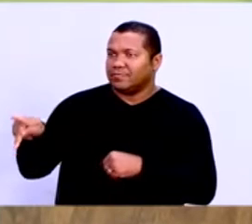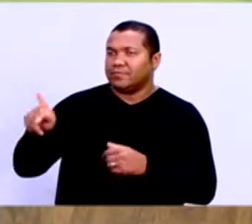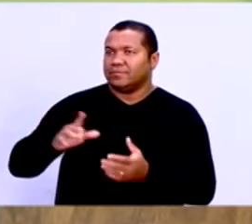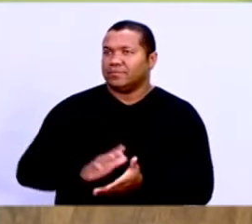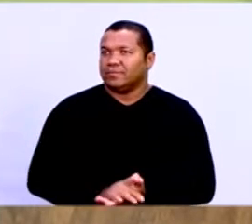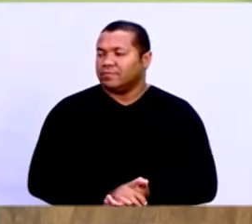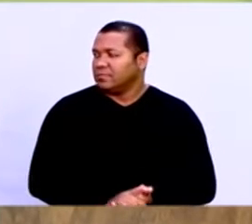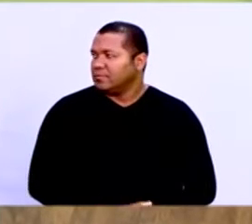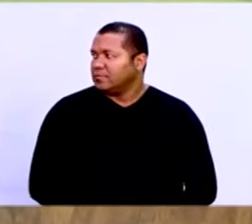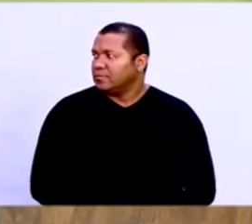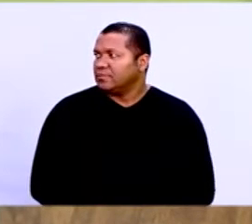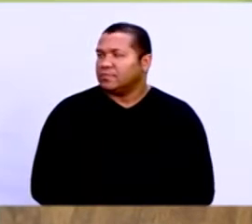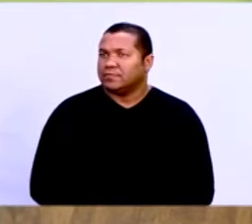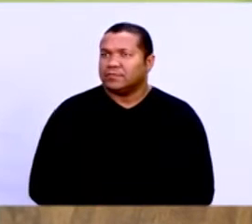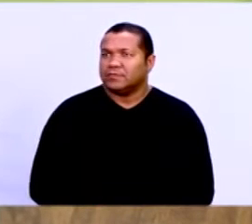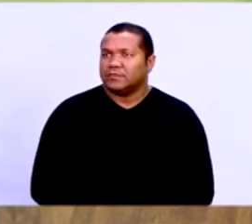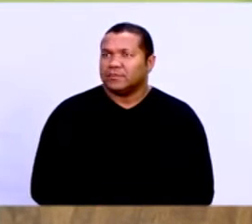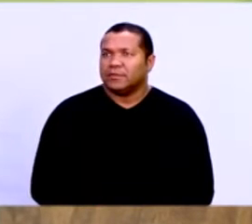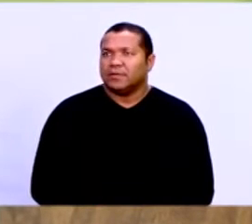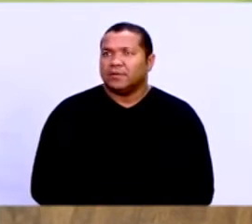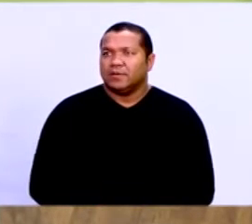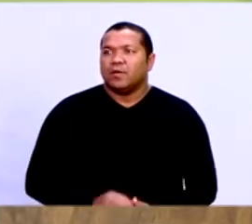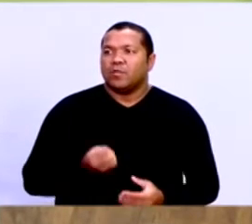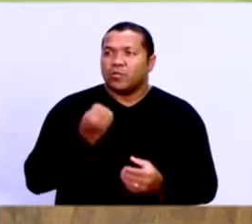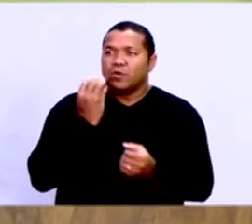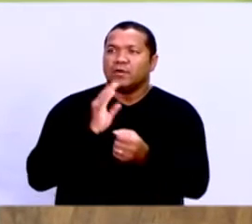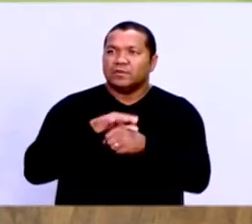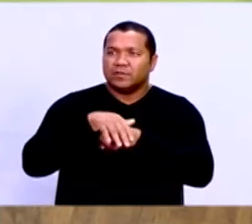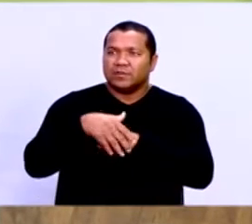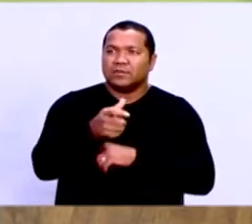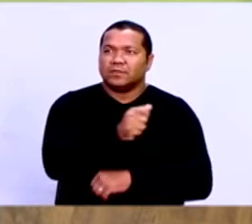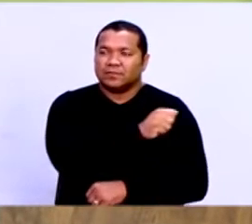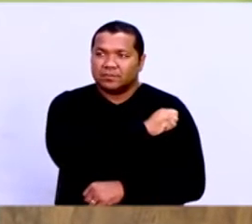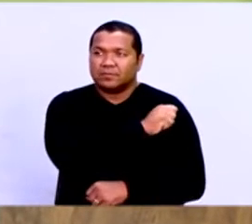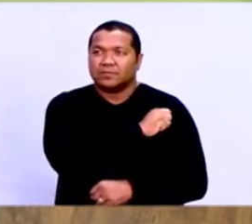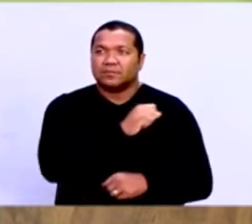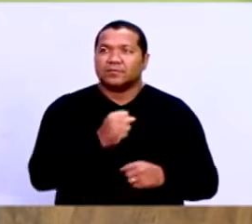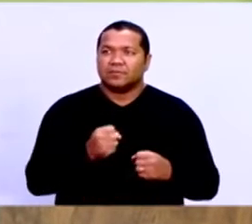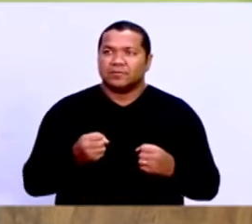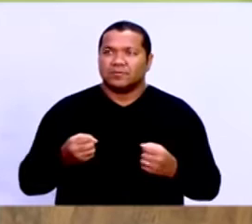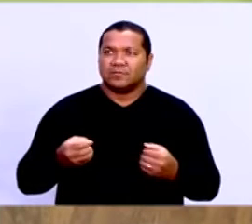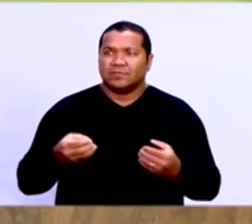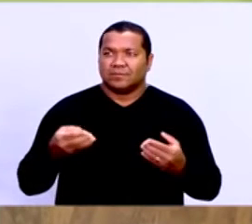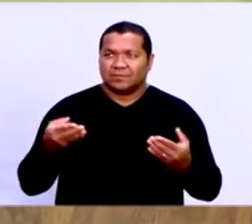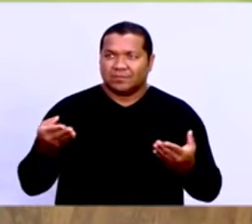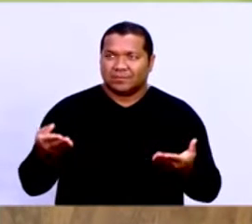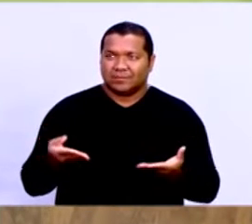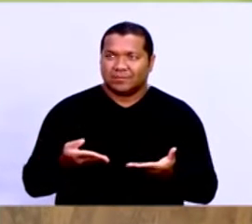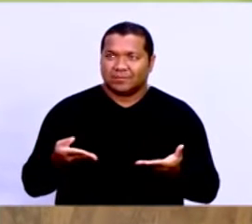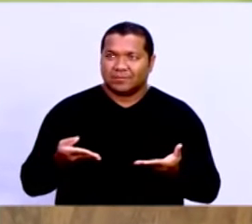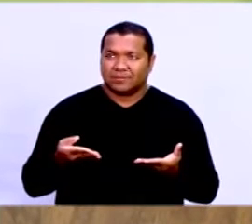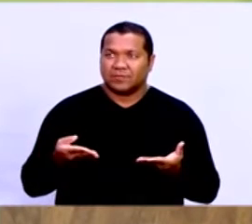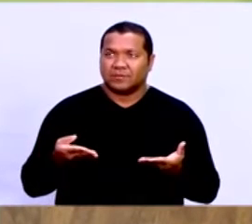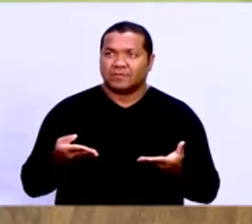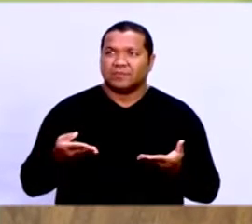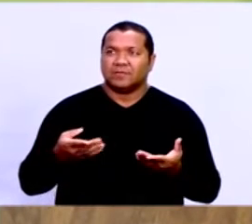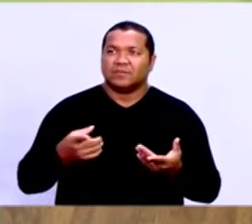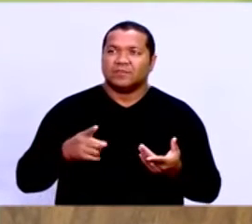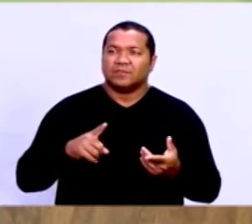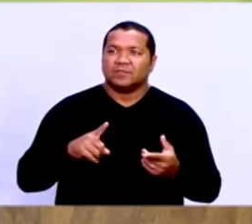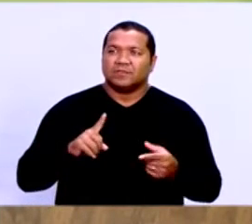área boa noite professores boa noite alunos é o meu nome era celi alguns alunos já me